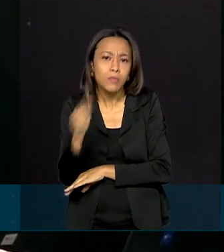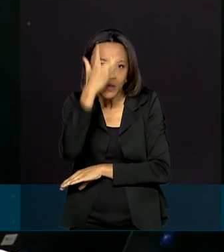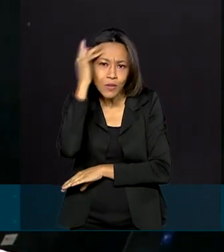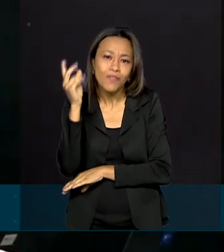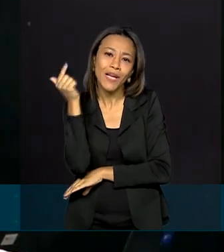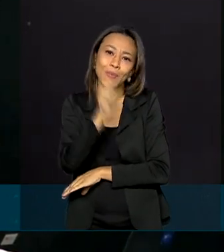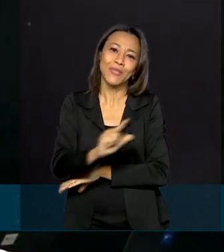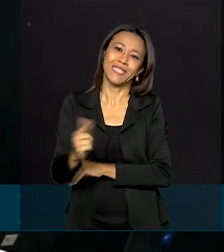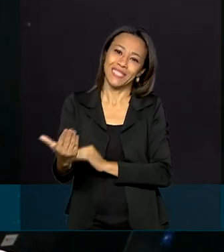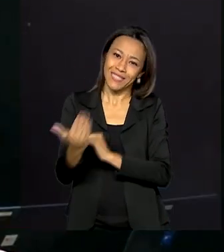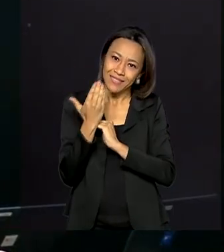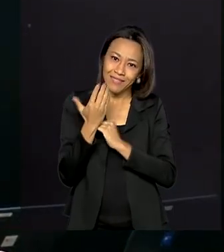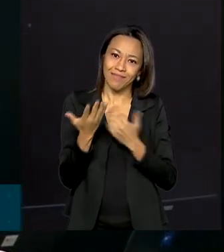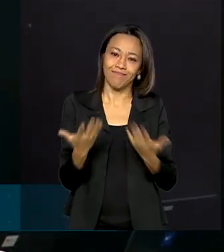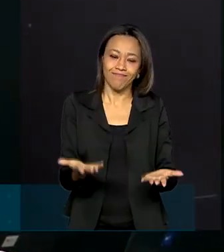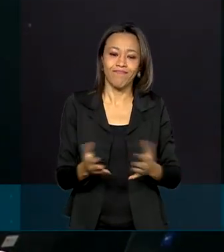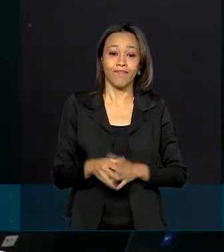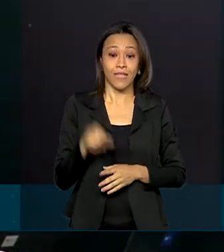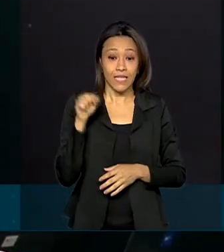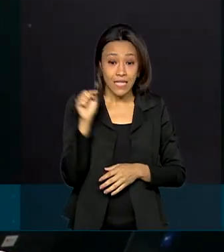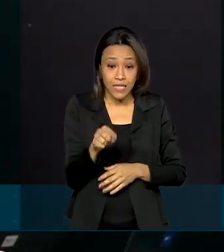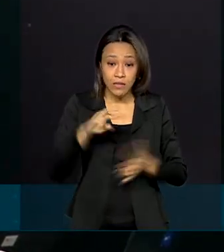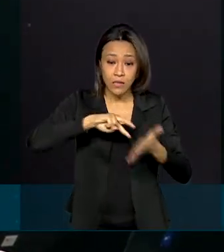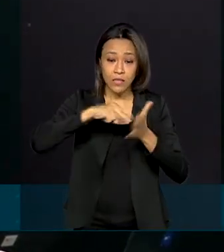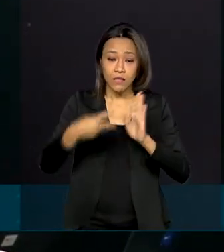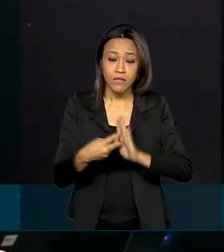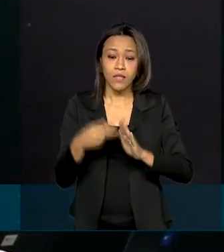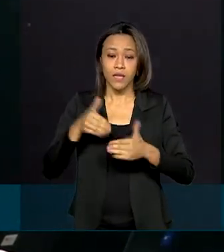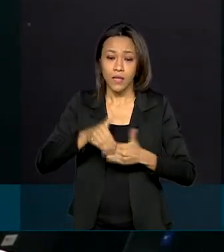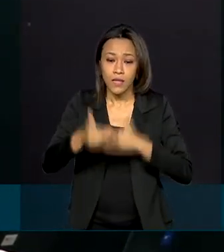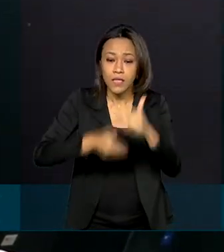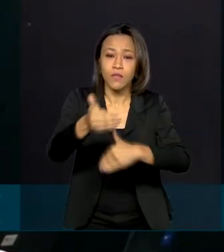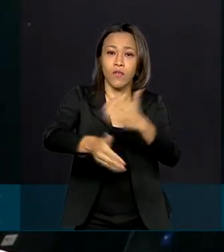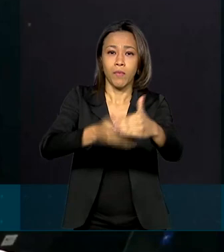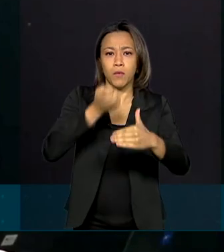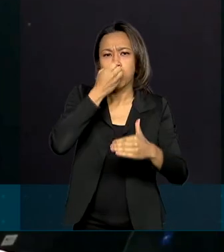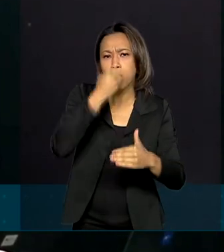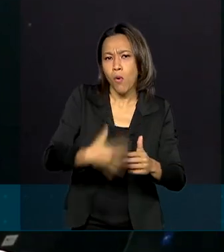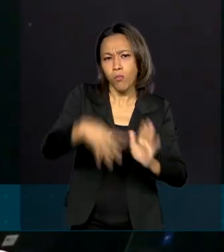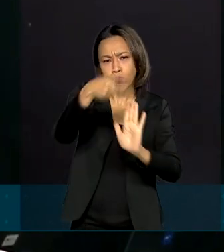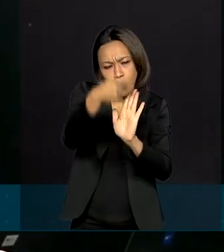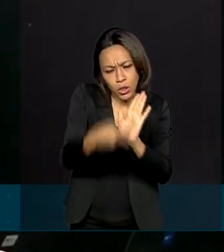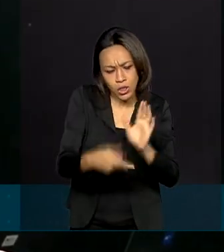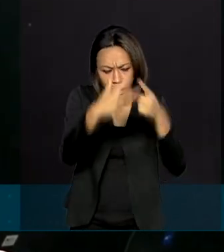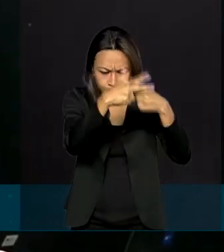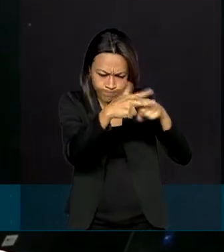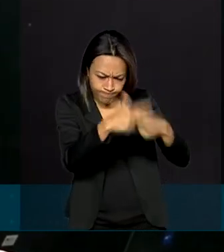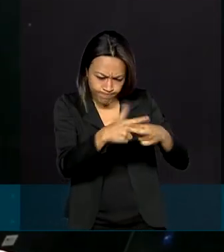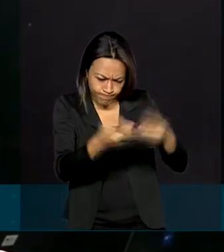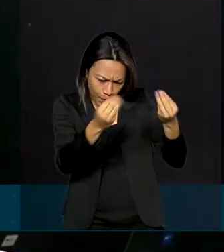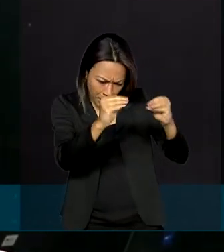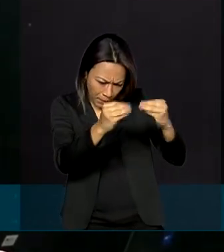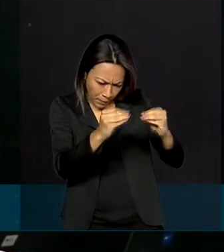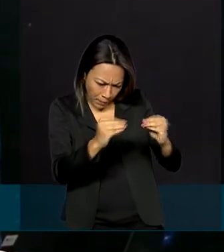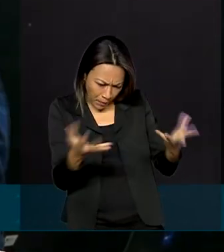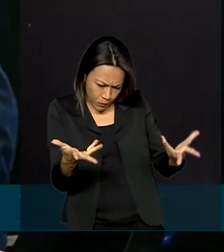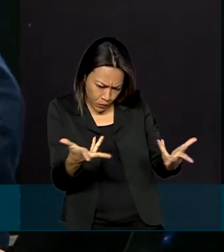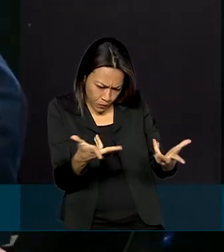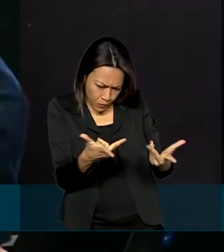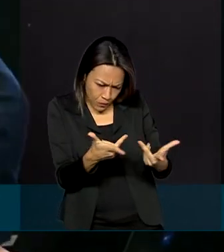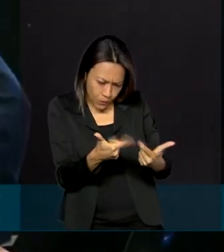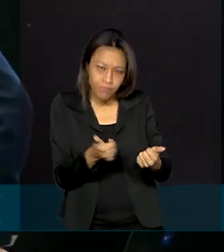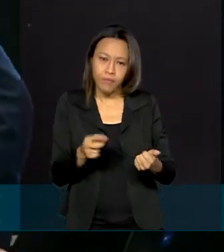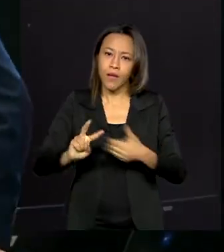Isso é desenvolvimento, isso é trazer o Brasil para frente. Um bom projeto, bem modelado, bem qualificado, bem estruturado,